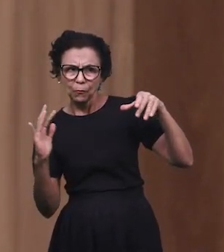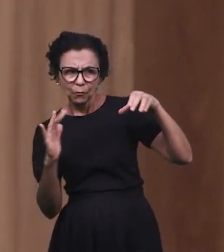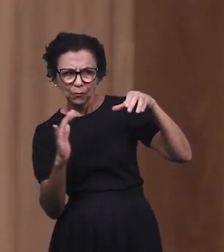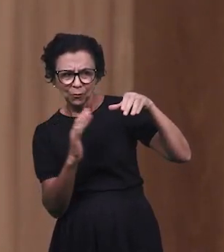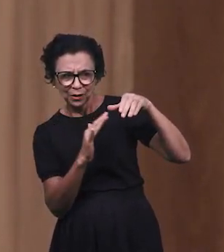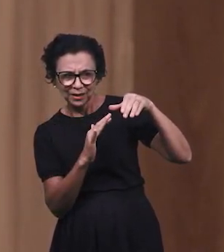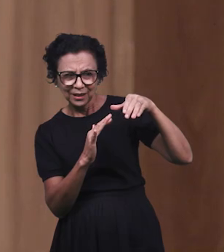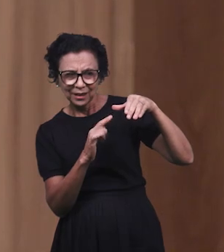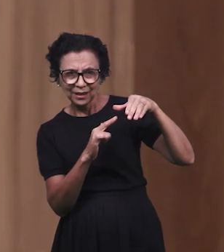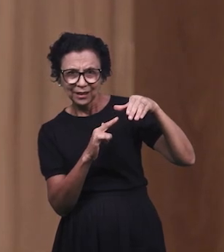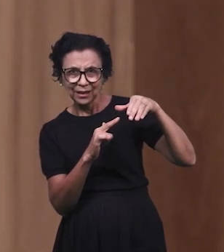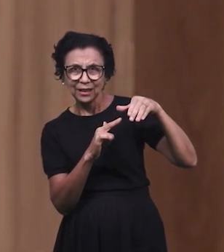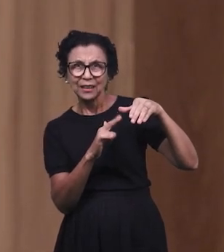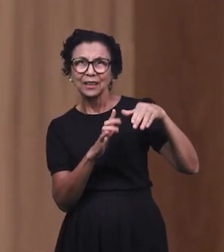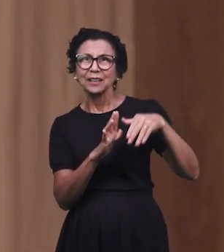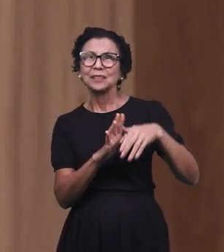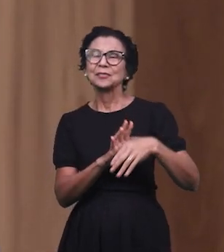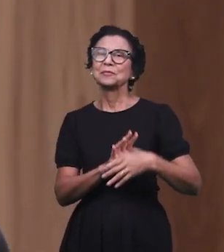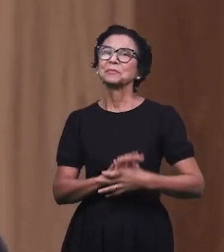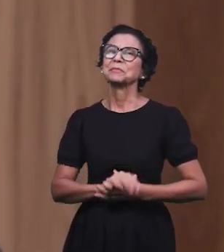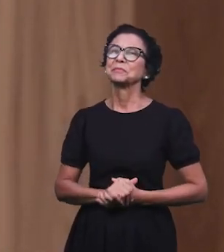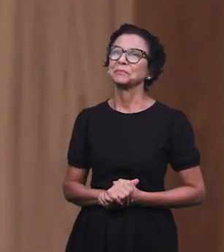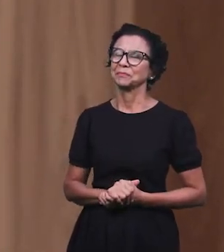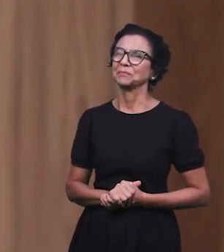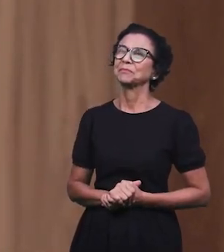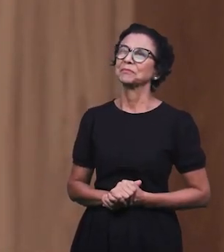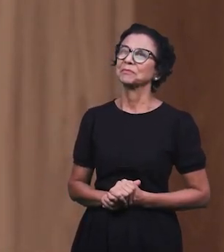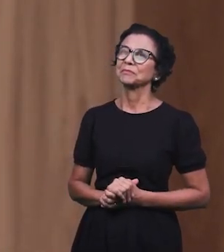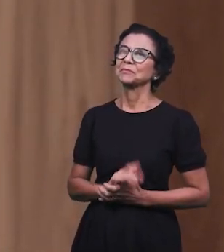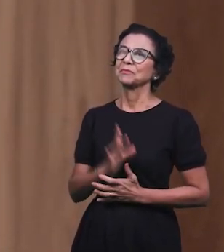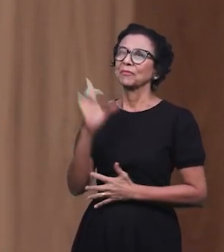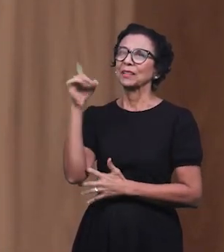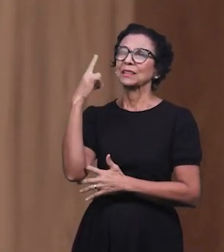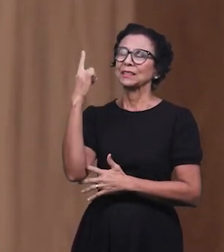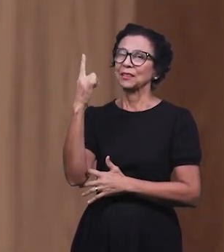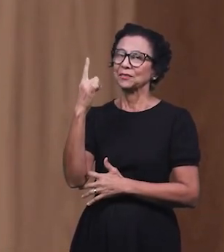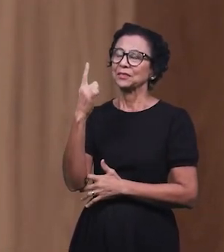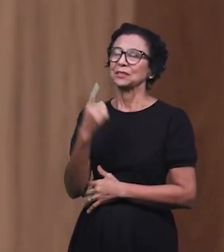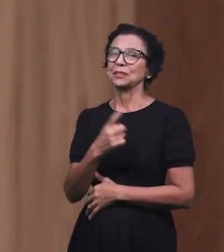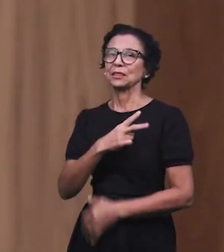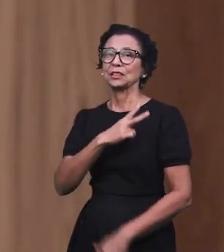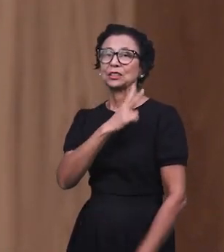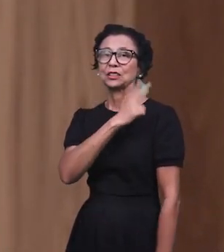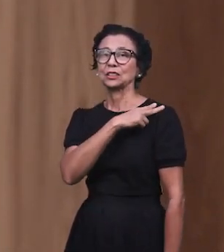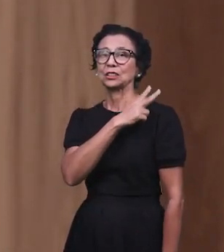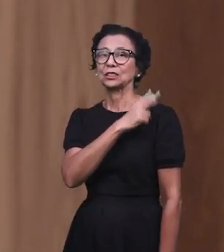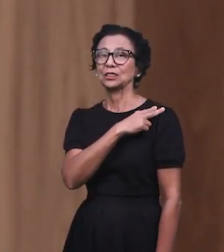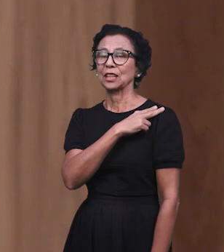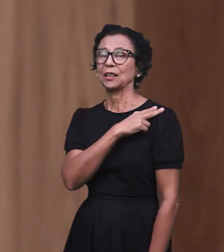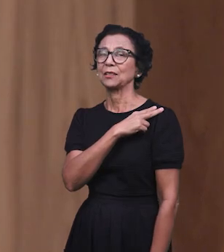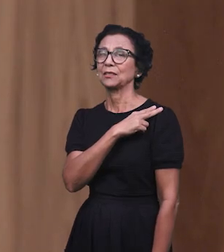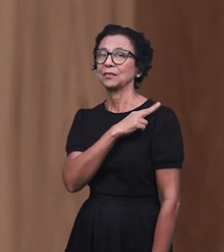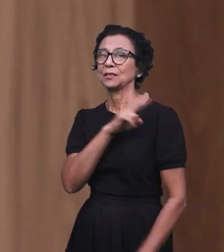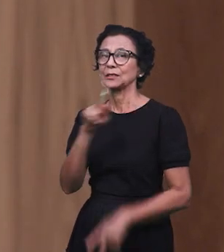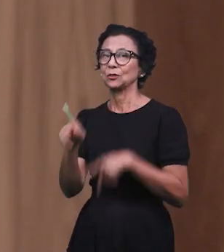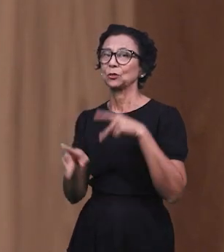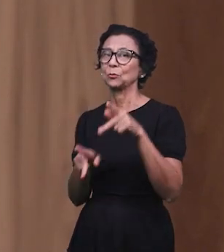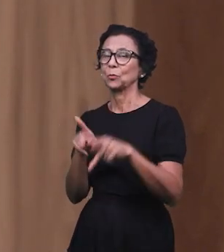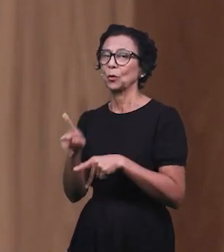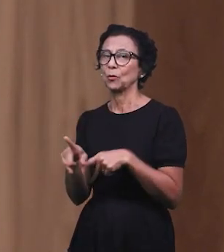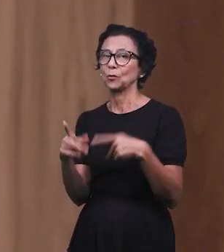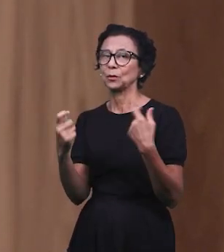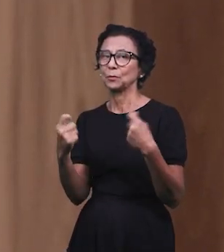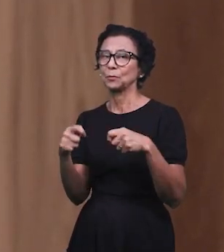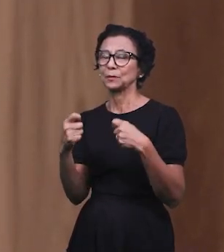e Davi se fez chefe deles, né? É o nosso Senhor. Naquela